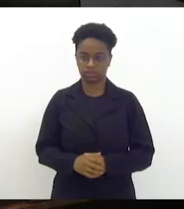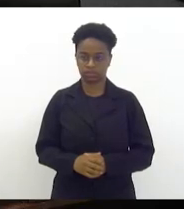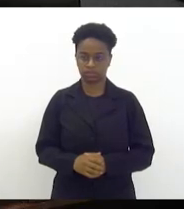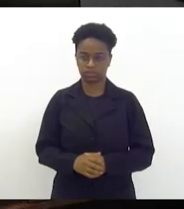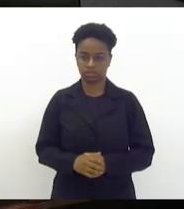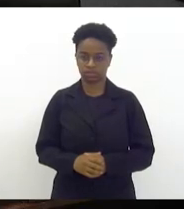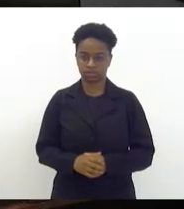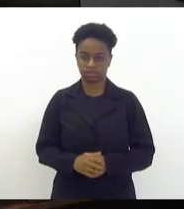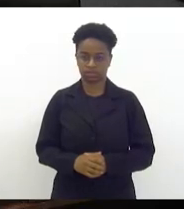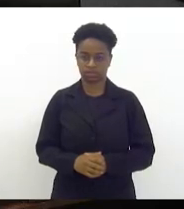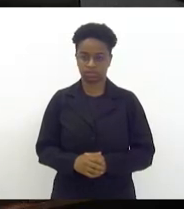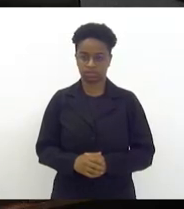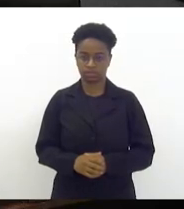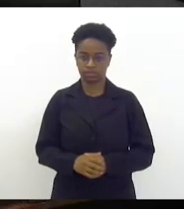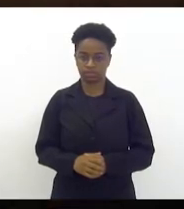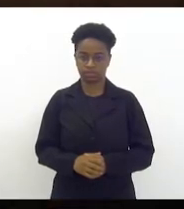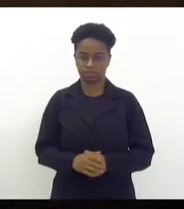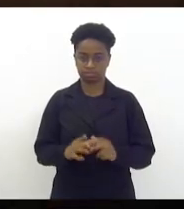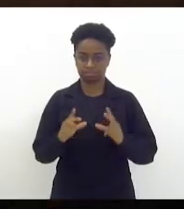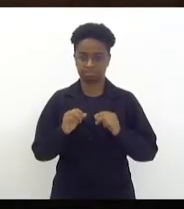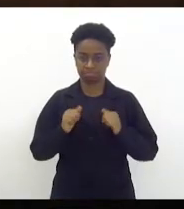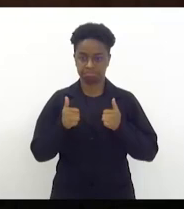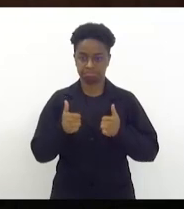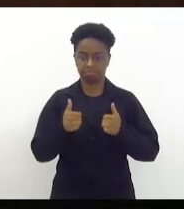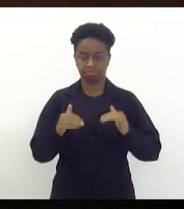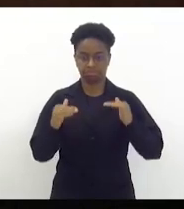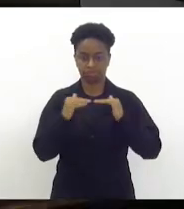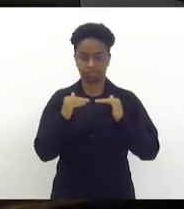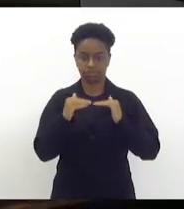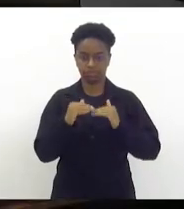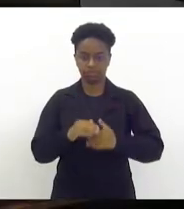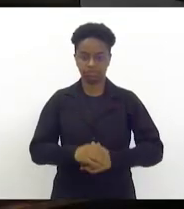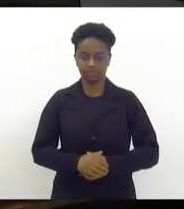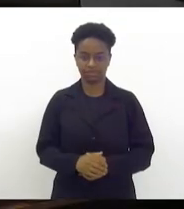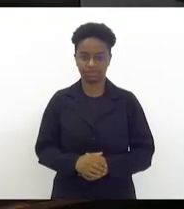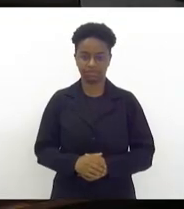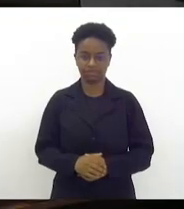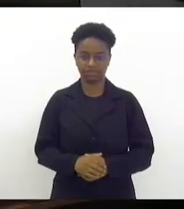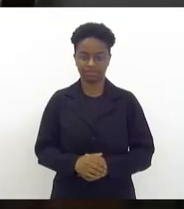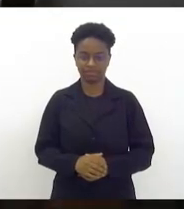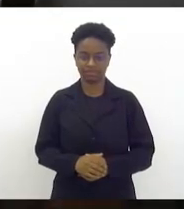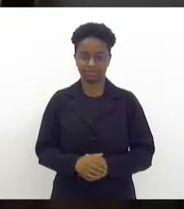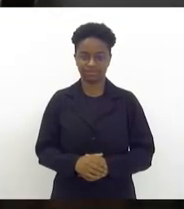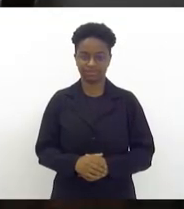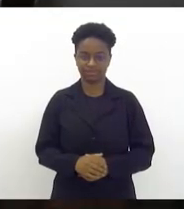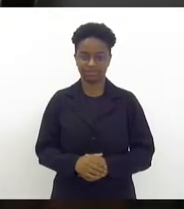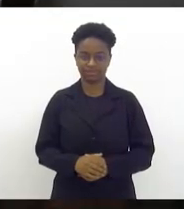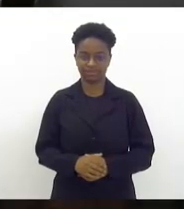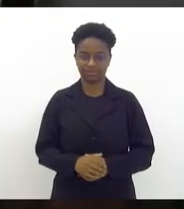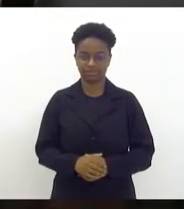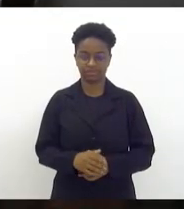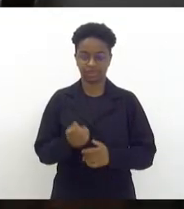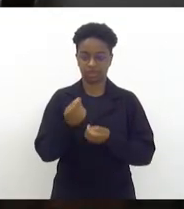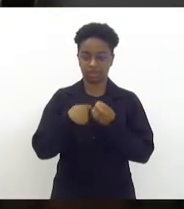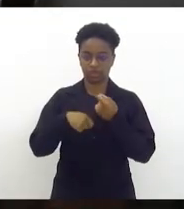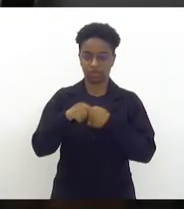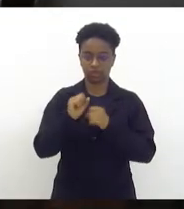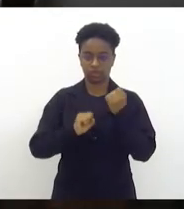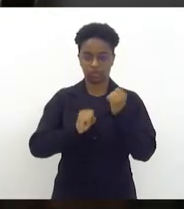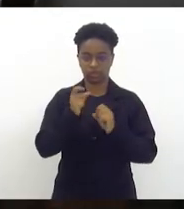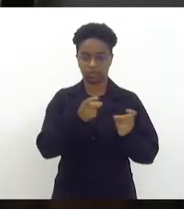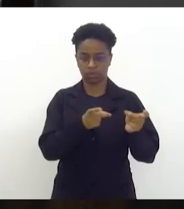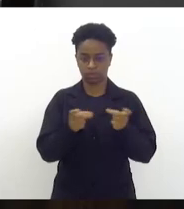No mérito, senhor presidente, favorável. Pela Economia, Indústria e